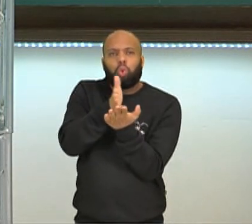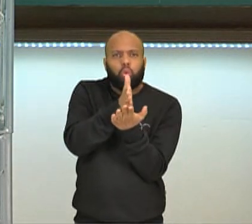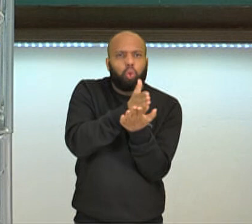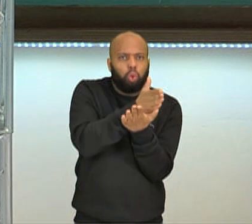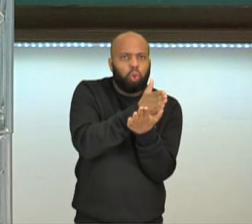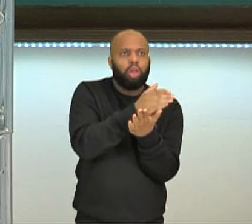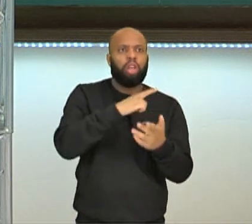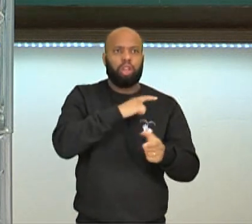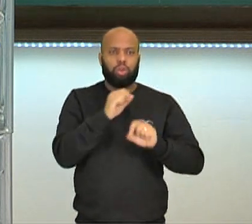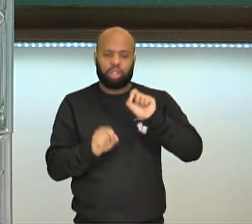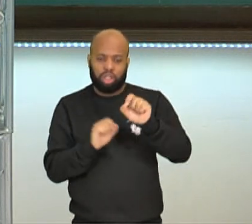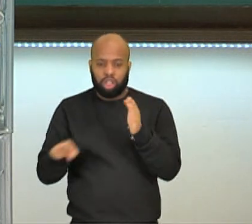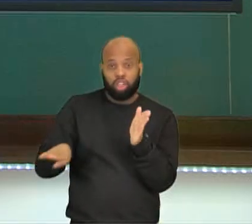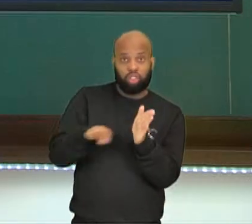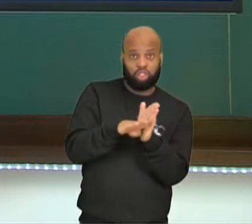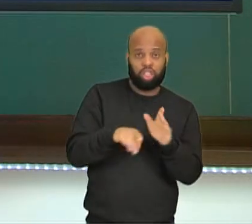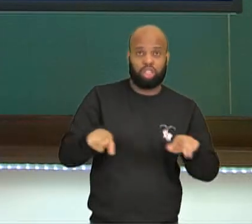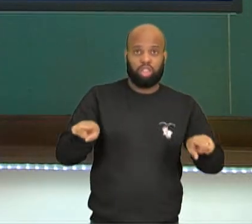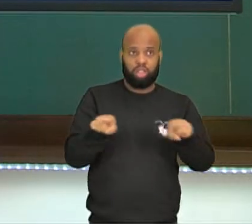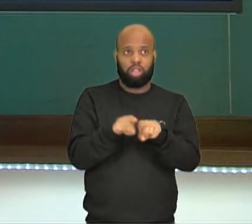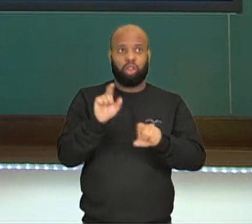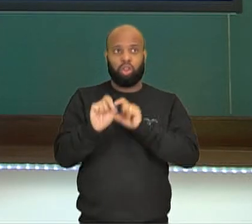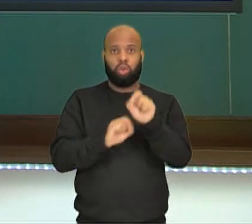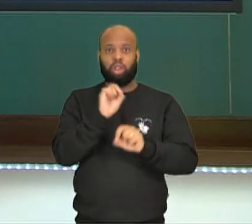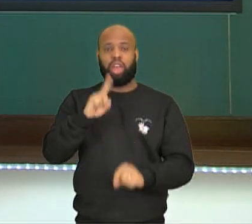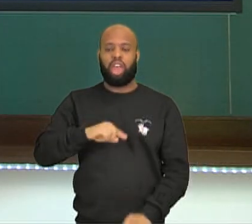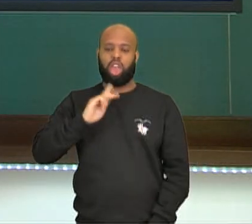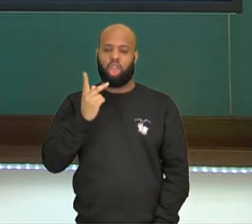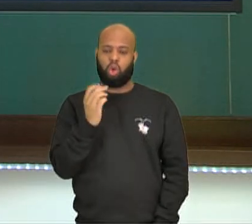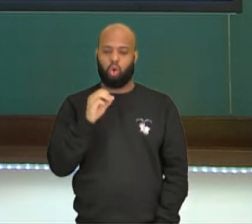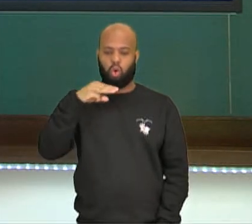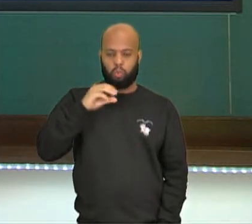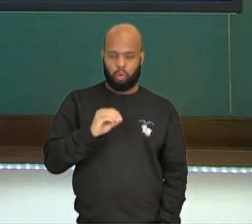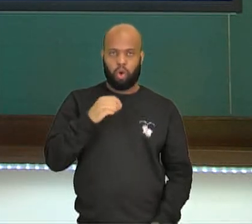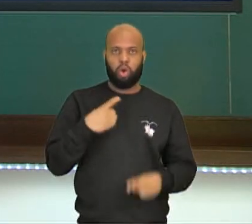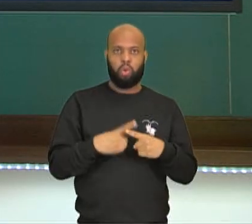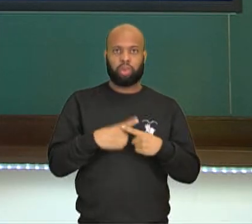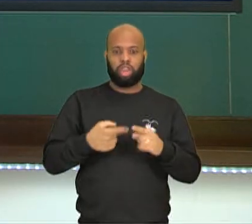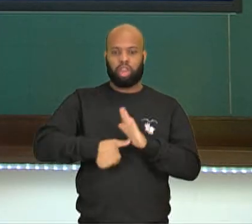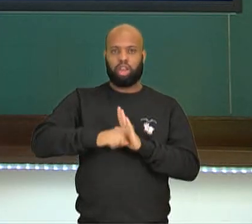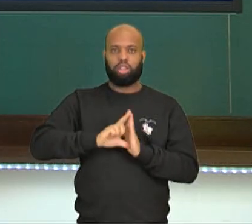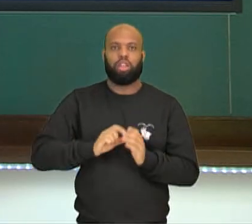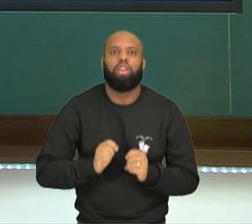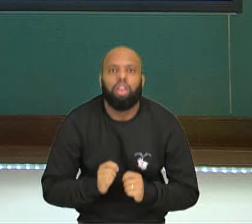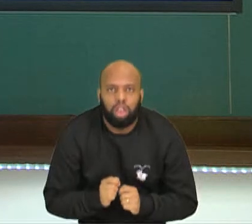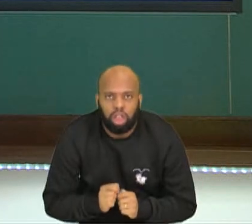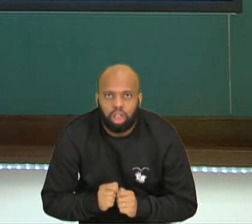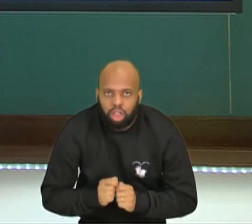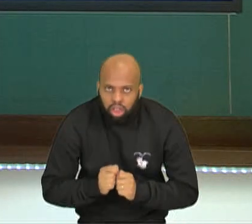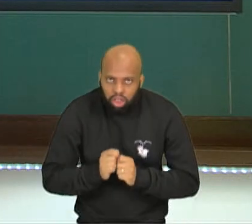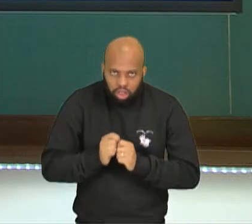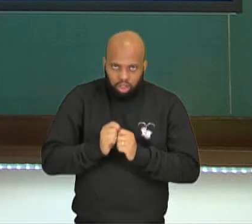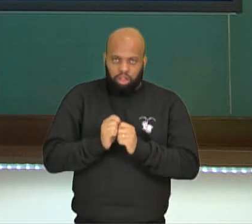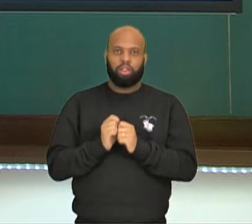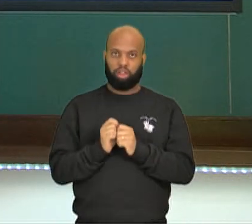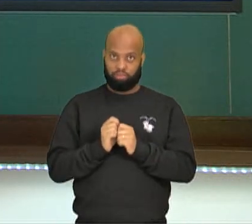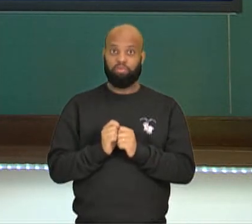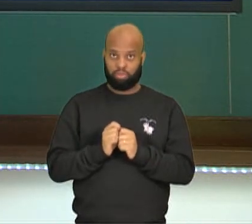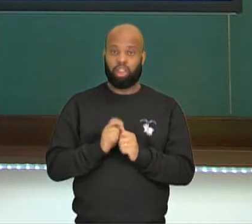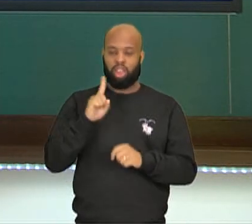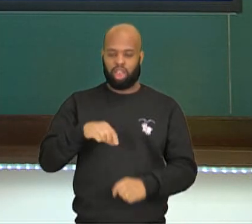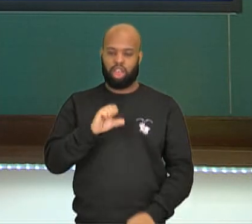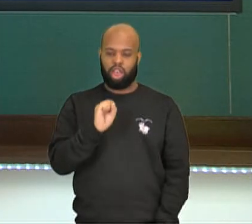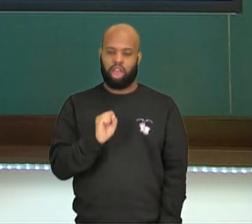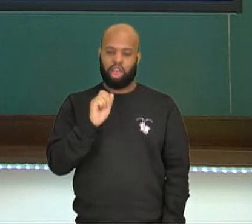linha Homo, que é o Homo erectus, o Homo habilis primeiro, depois o Homo erectus e depois o Homo sapiens